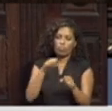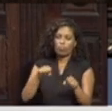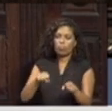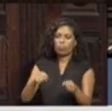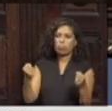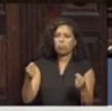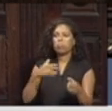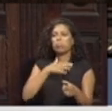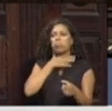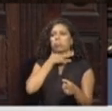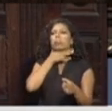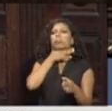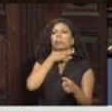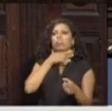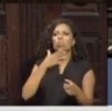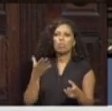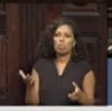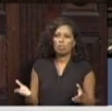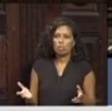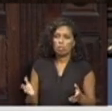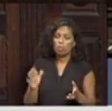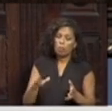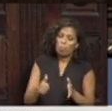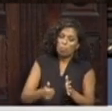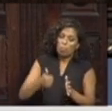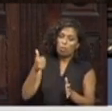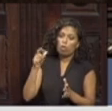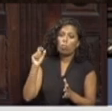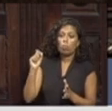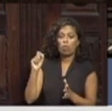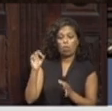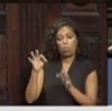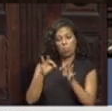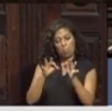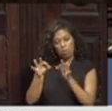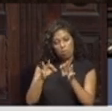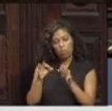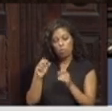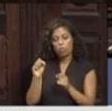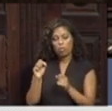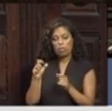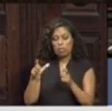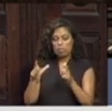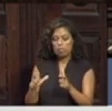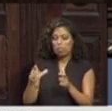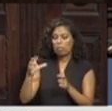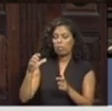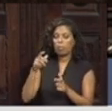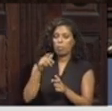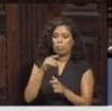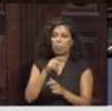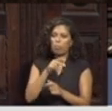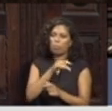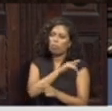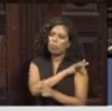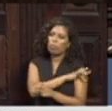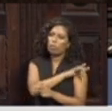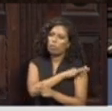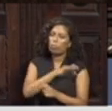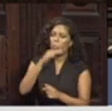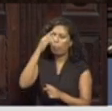terceira alternativa, que também não é das mais simples, que é a possibilidade de estadualização daquele espaço, mas sabemos